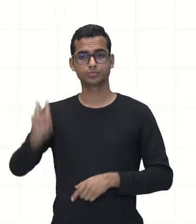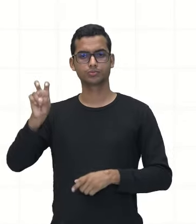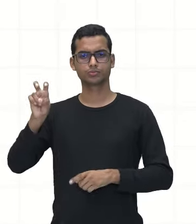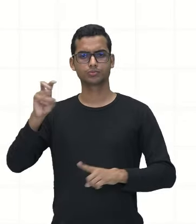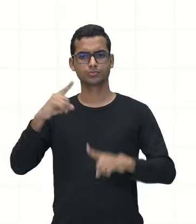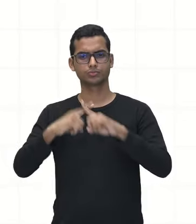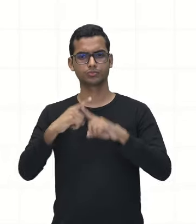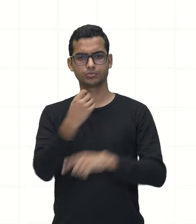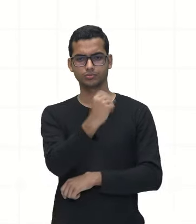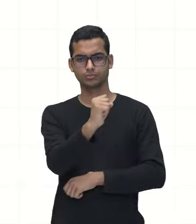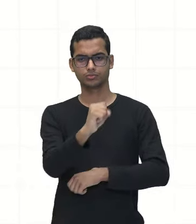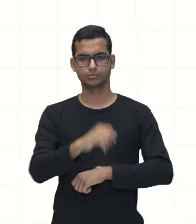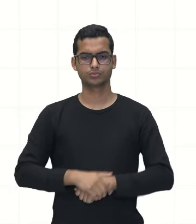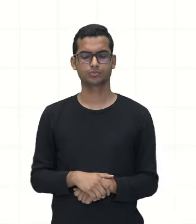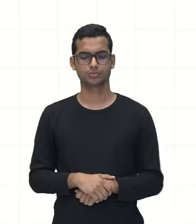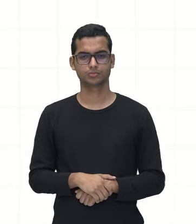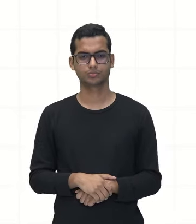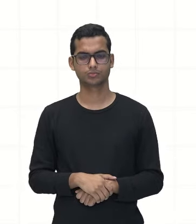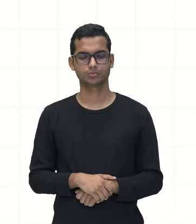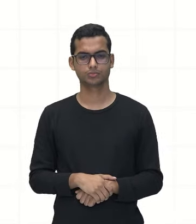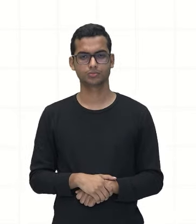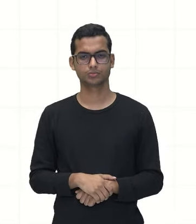o cálculo, depois de fazer estimativa,